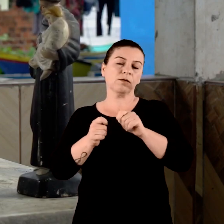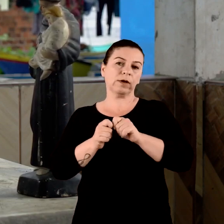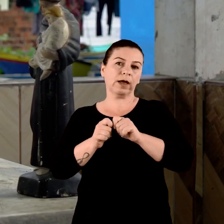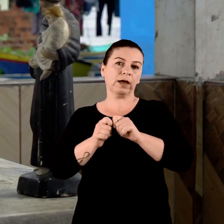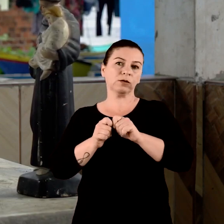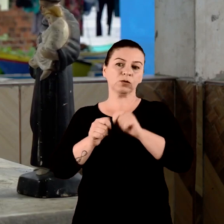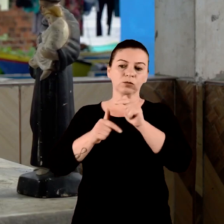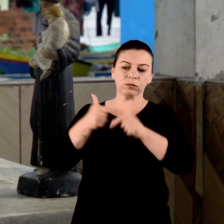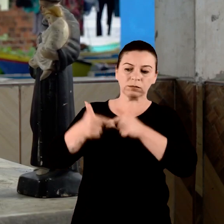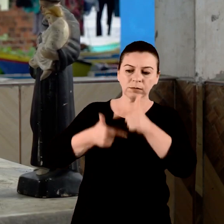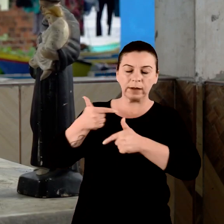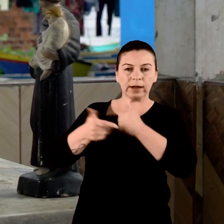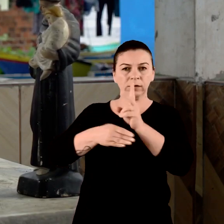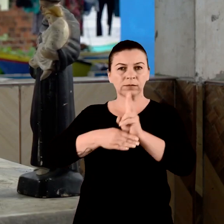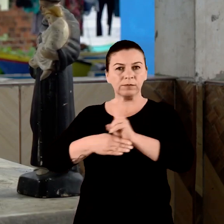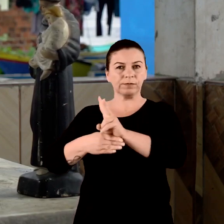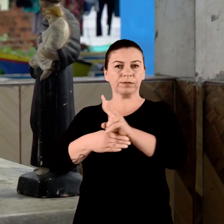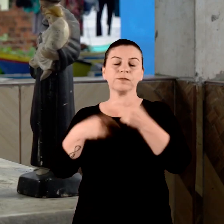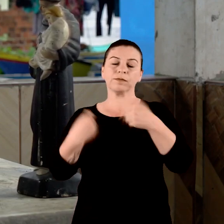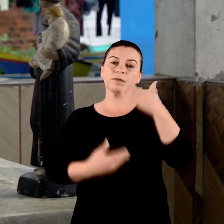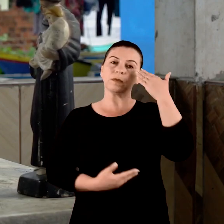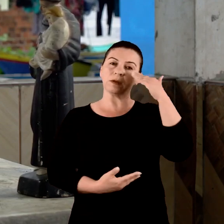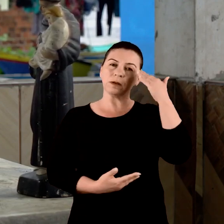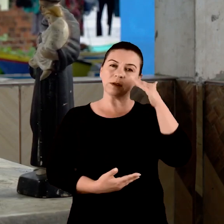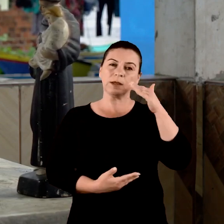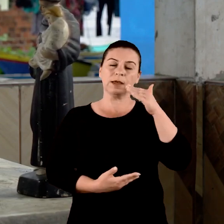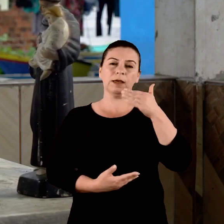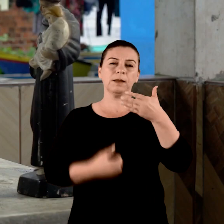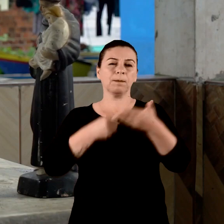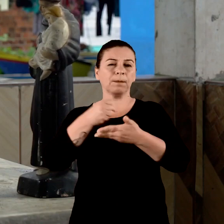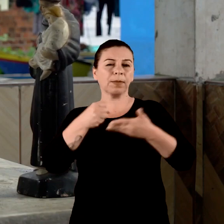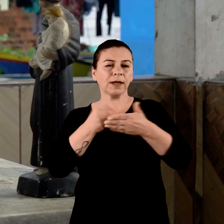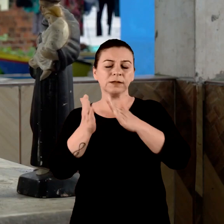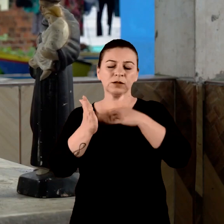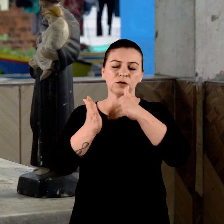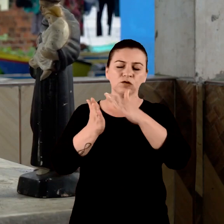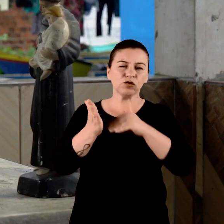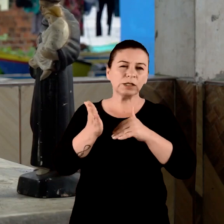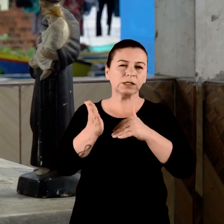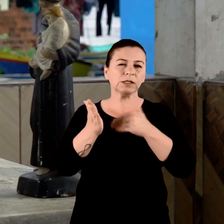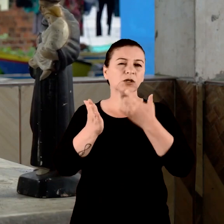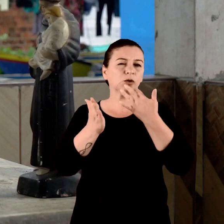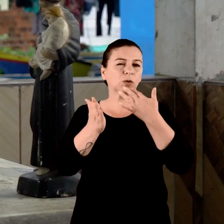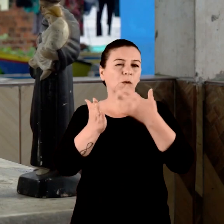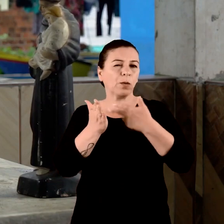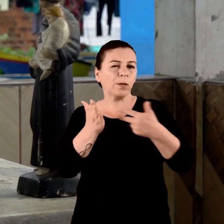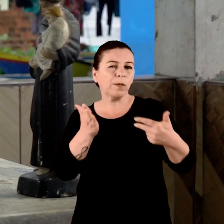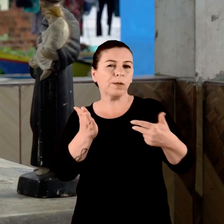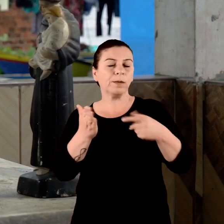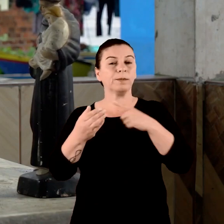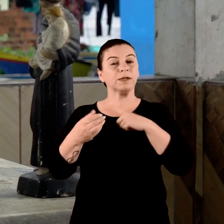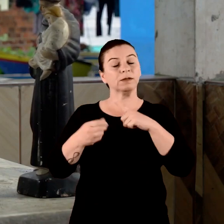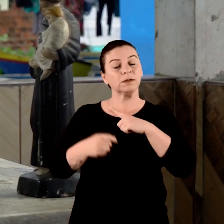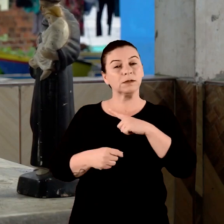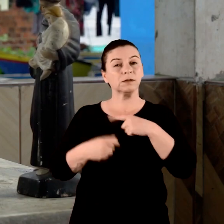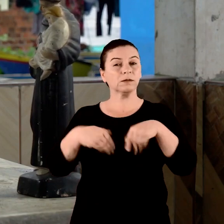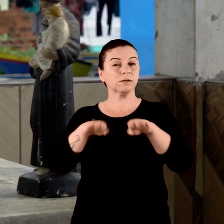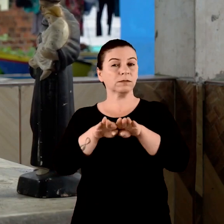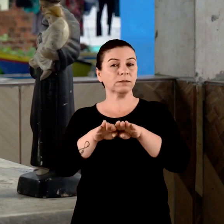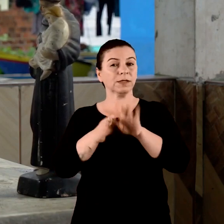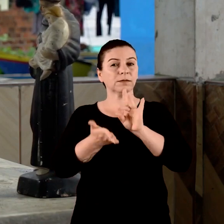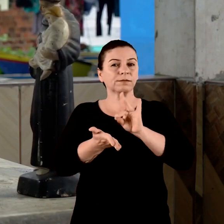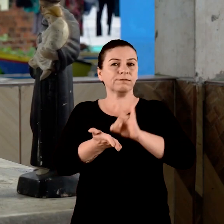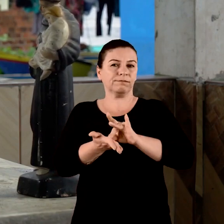faço uma ação de conservação, eu tenho que entender de bases de tinta, de pigmentos, eu tenho que trabalhar